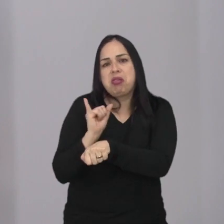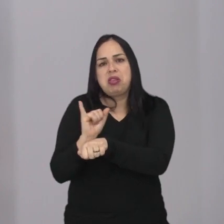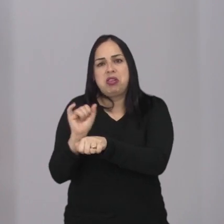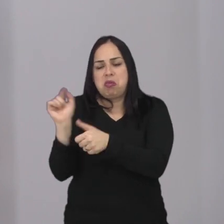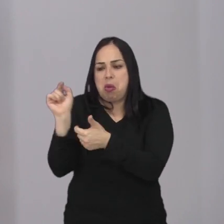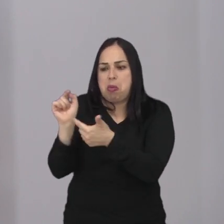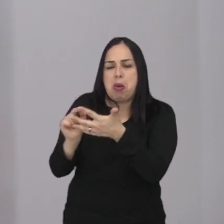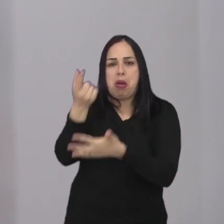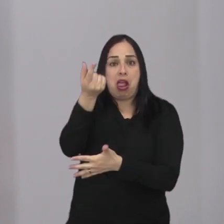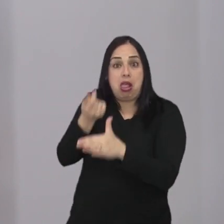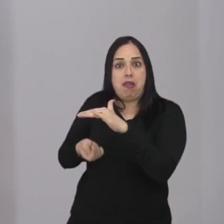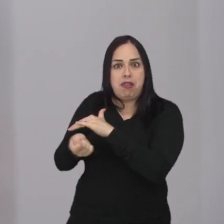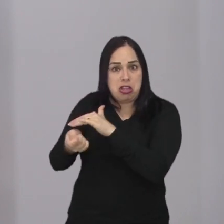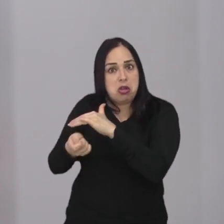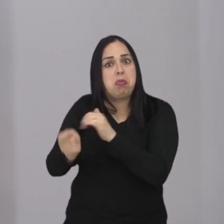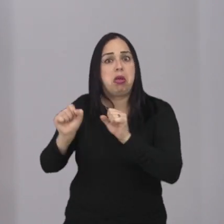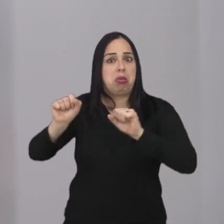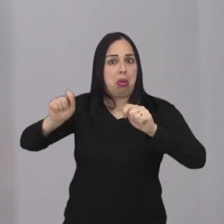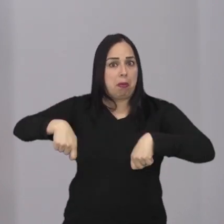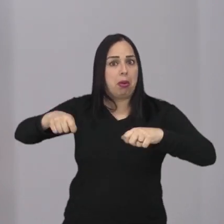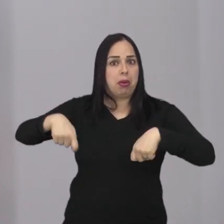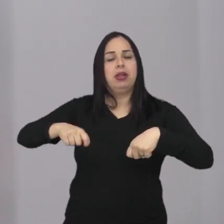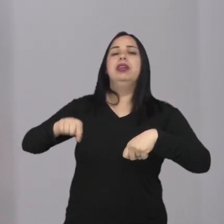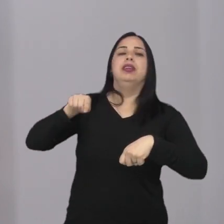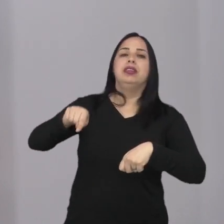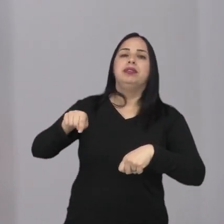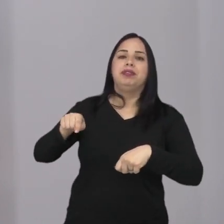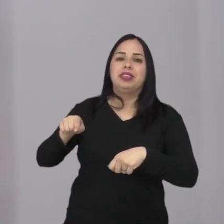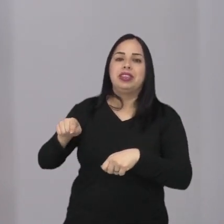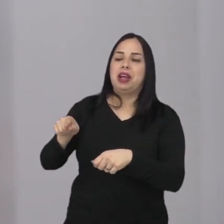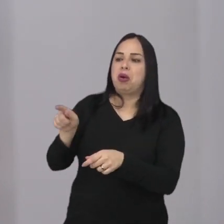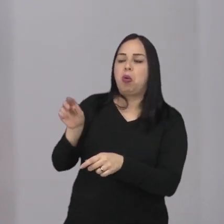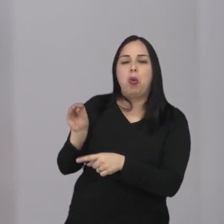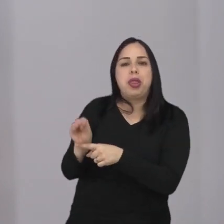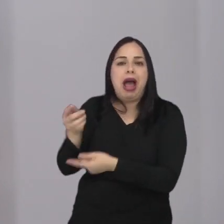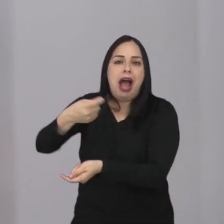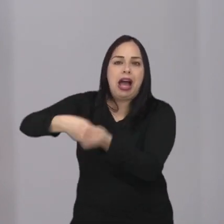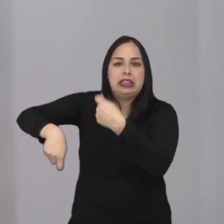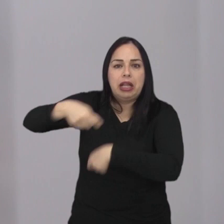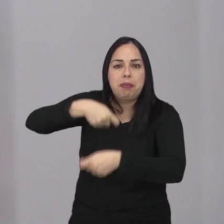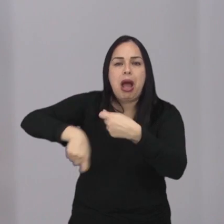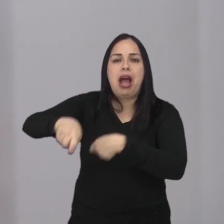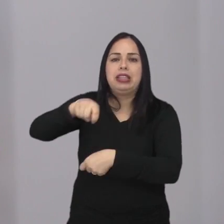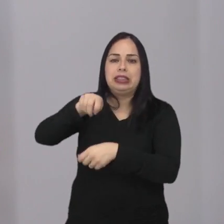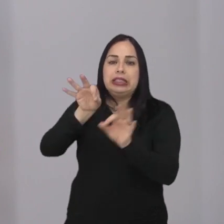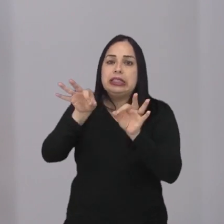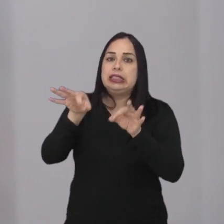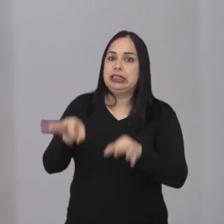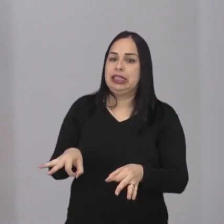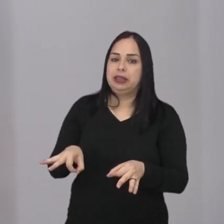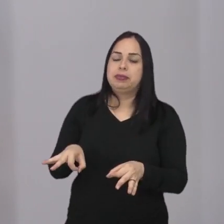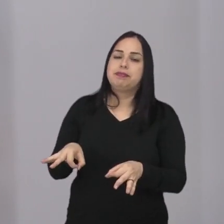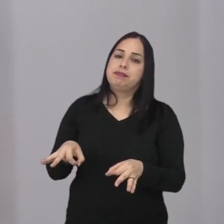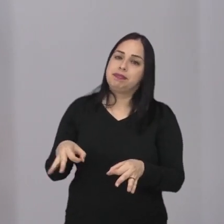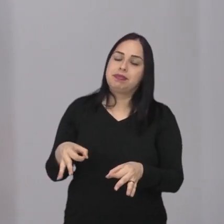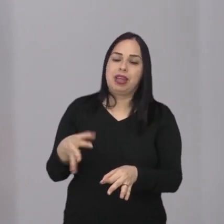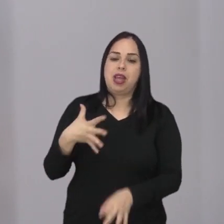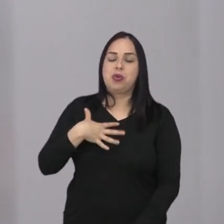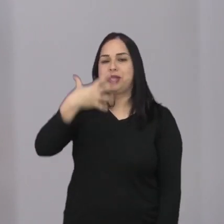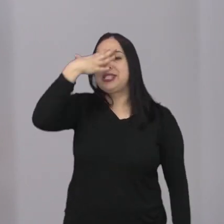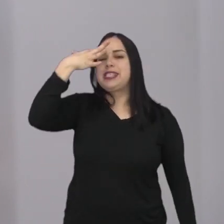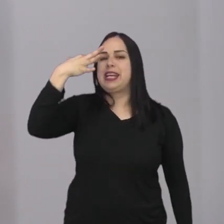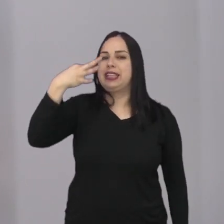bom tempo e fazer os investimentos necessários, né, se tornar de fato, fazer a gestão privada do